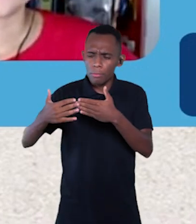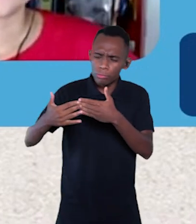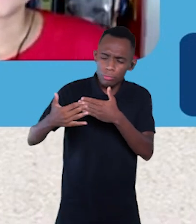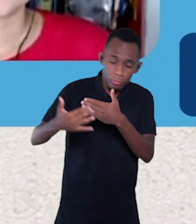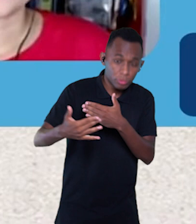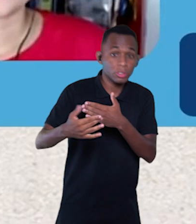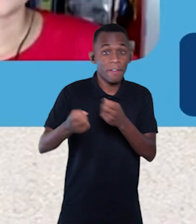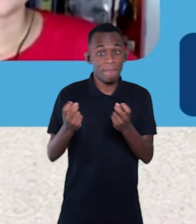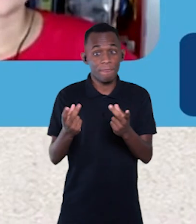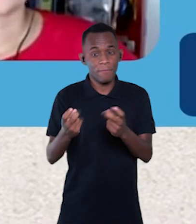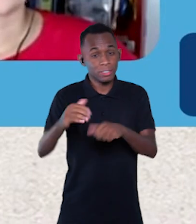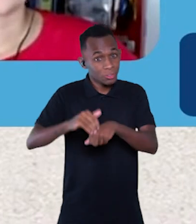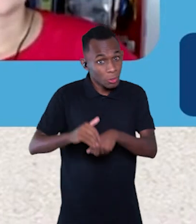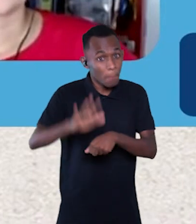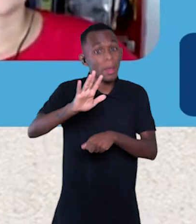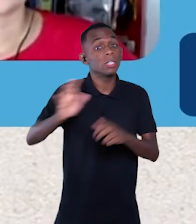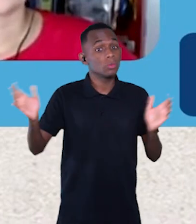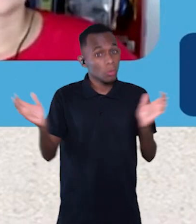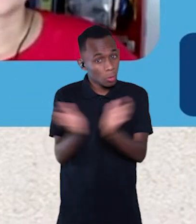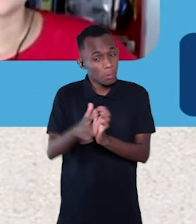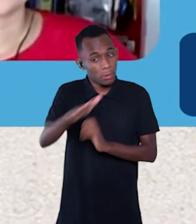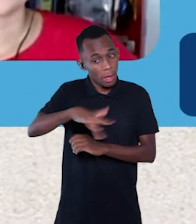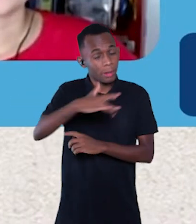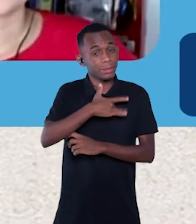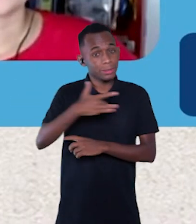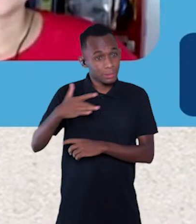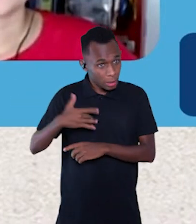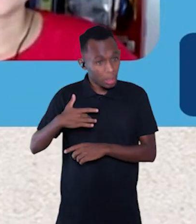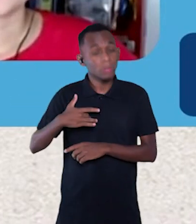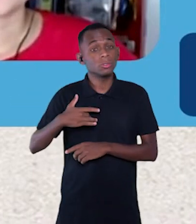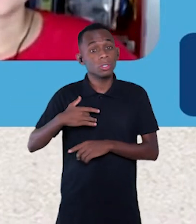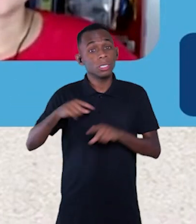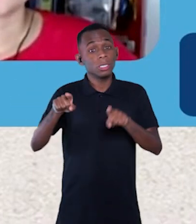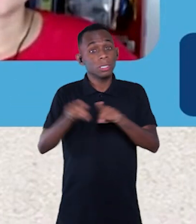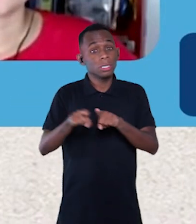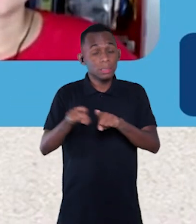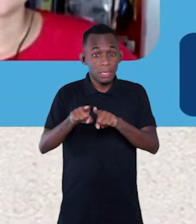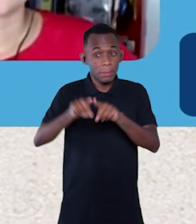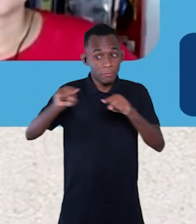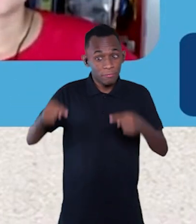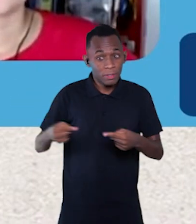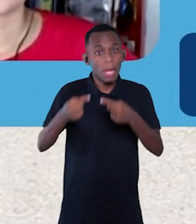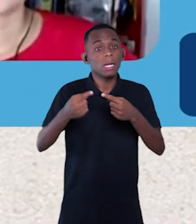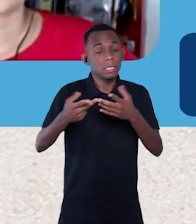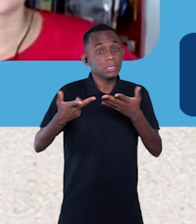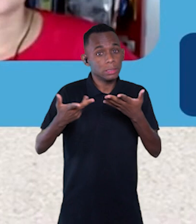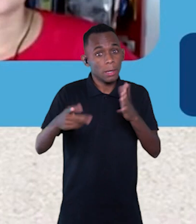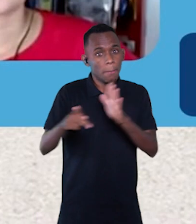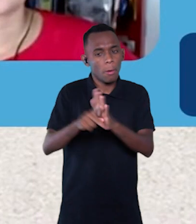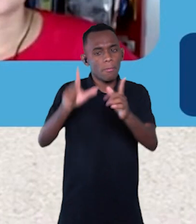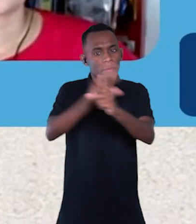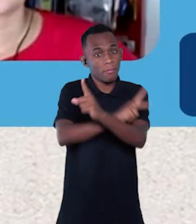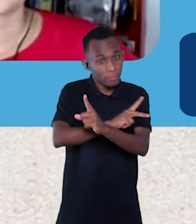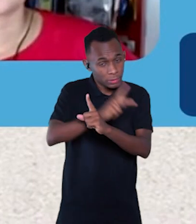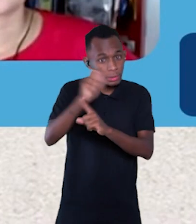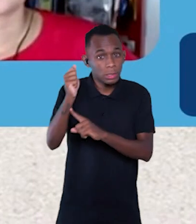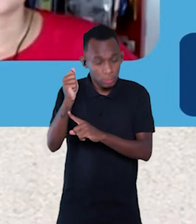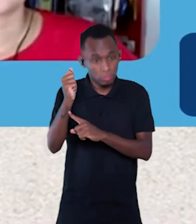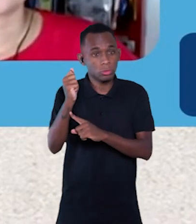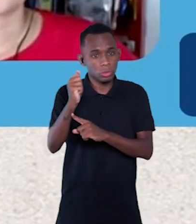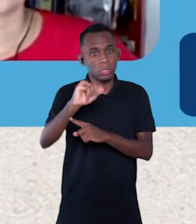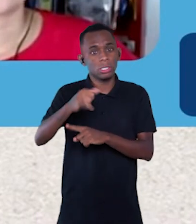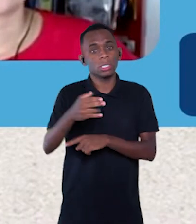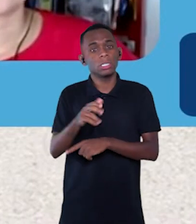sua categoria, além de receber a indicação e ser finalista do maior prêmio literário do país, o